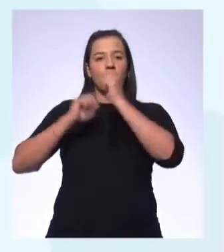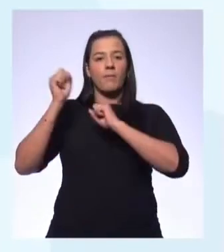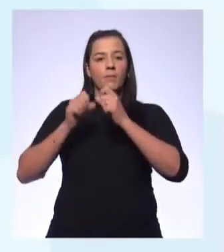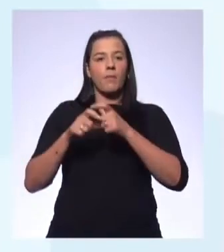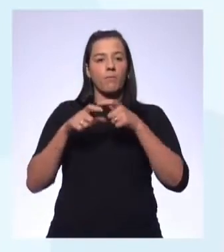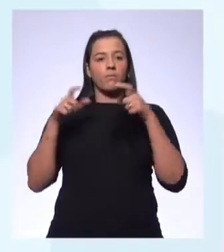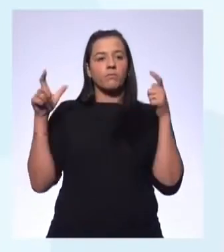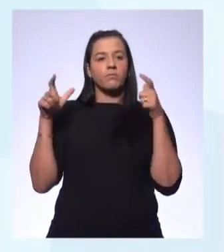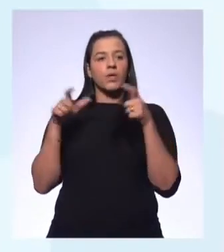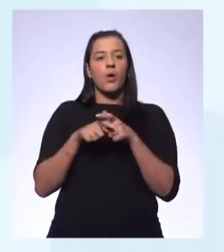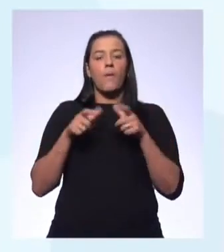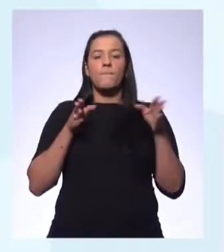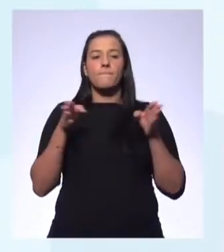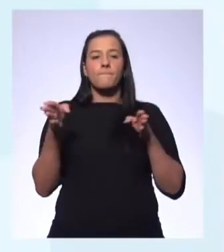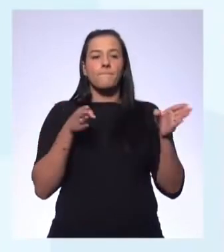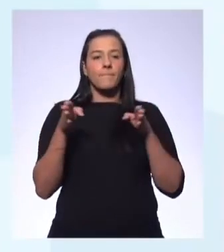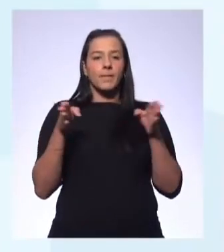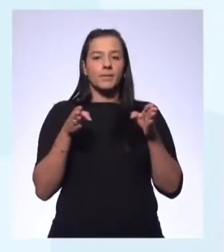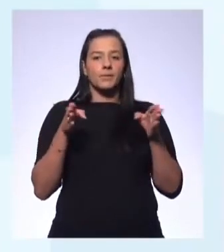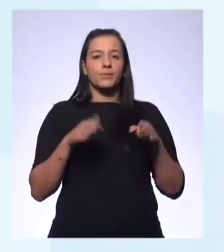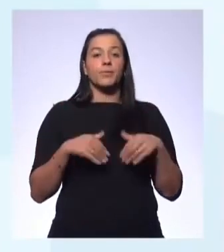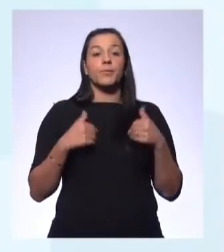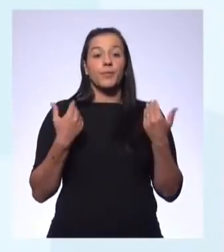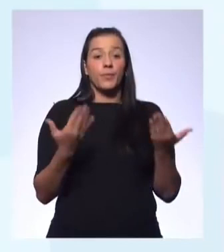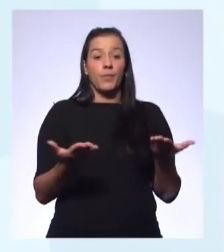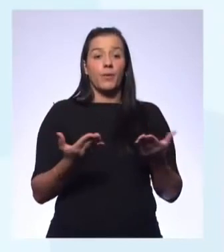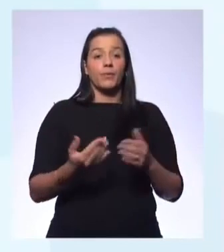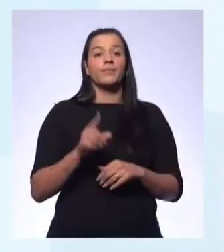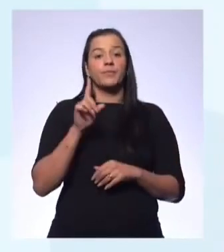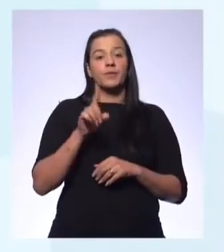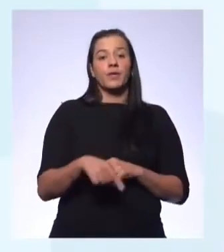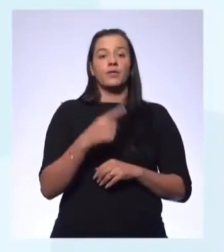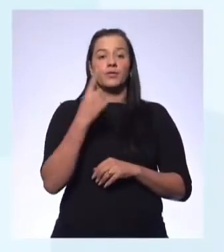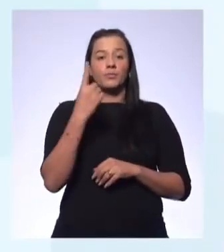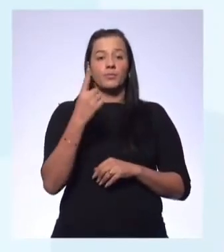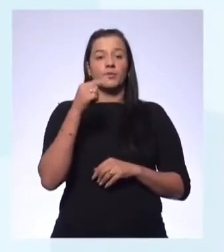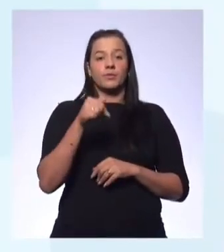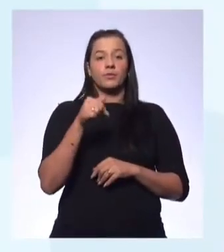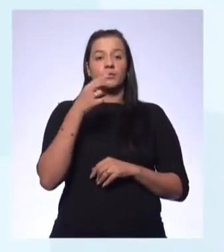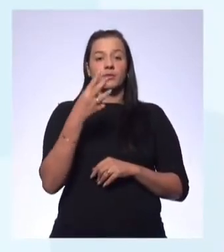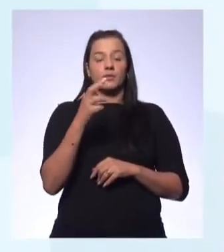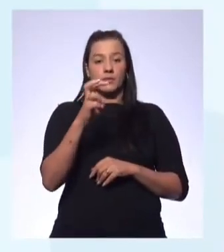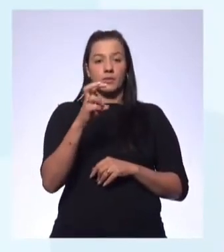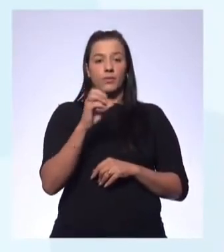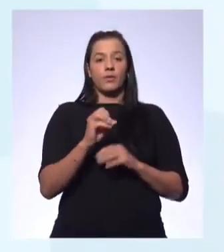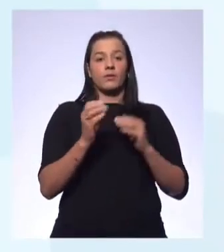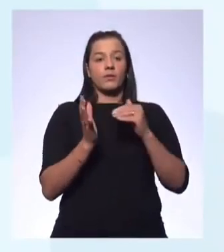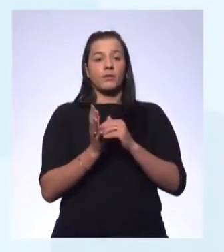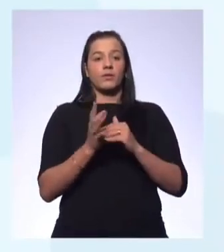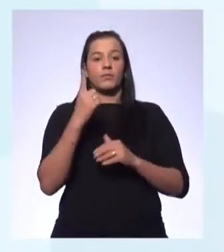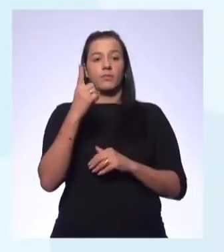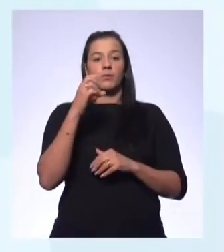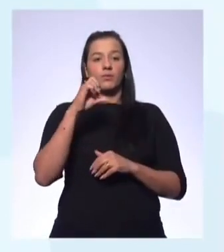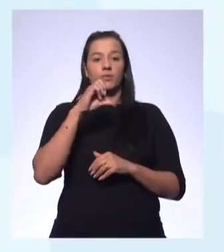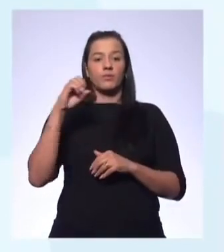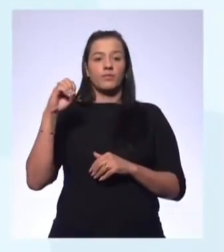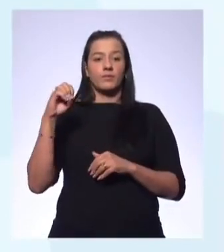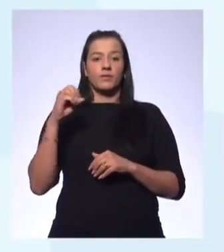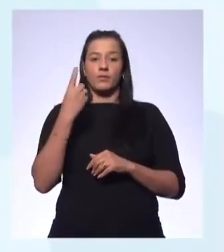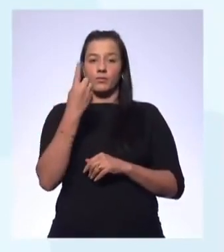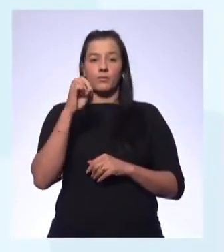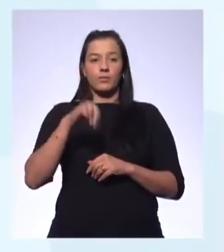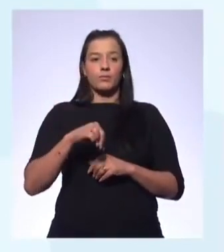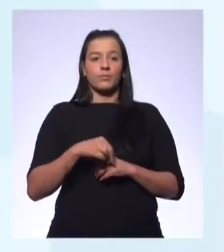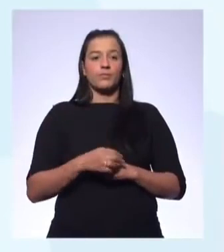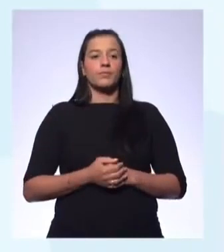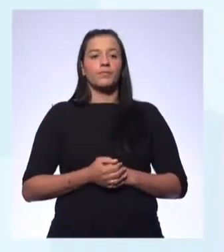ao longo do período apresentado, que é de 1750 até 1900? Em 1 minuto, a gente volta.